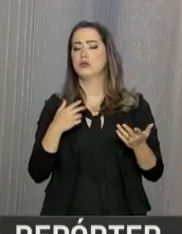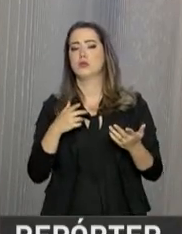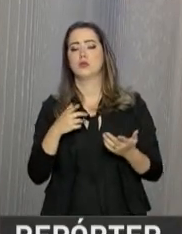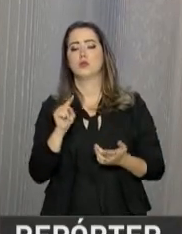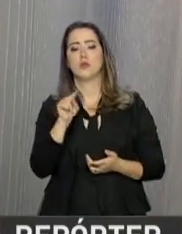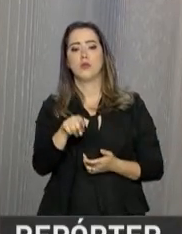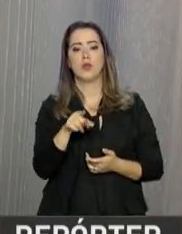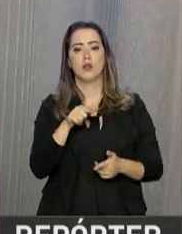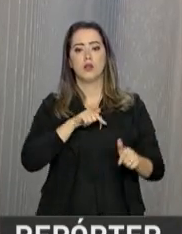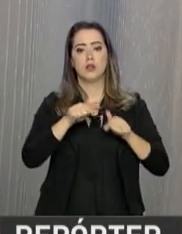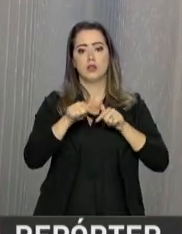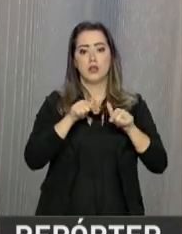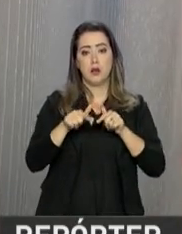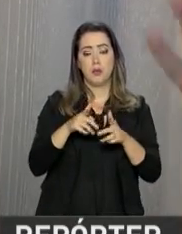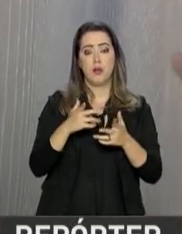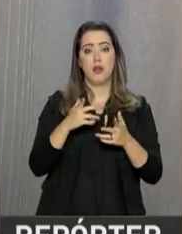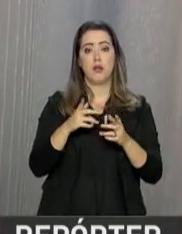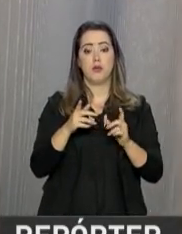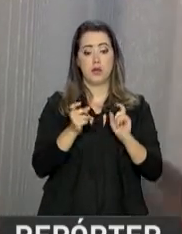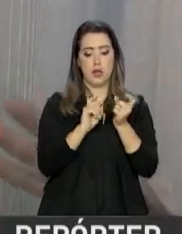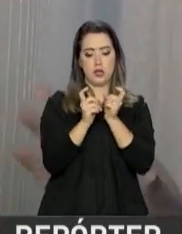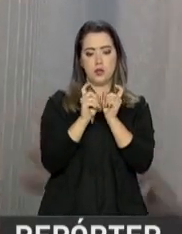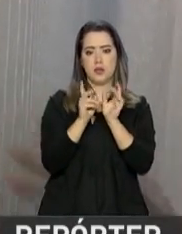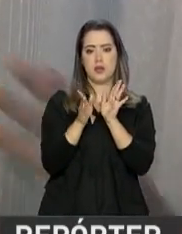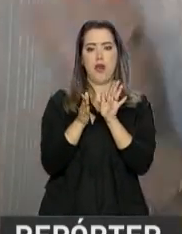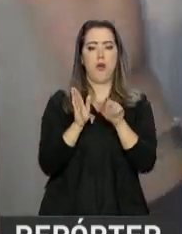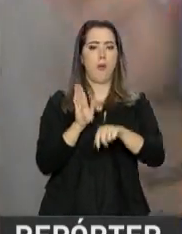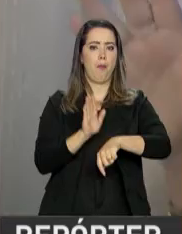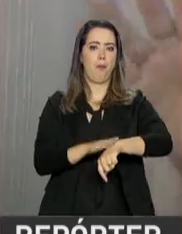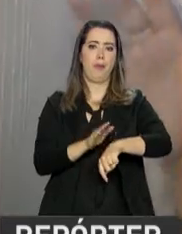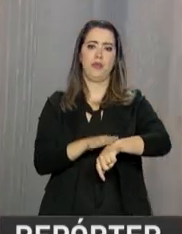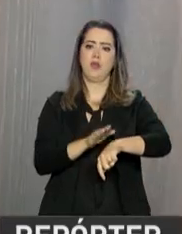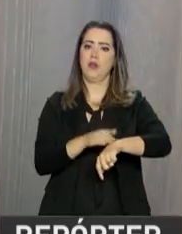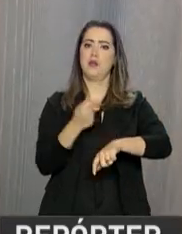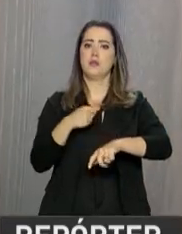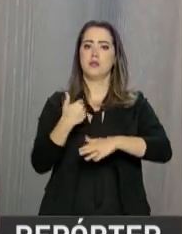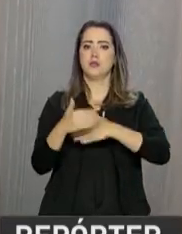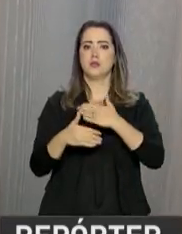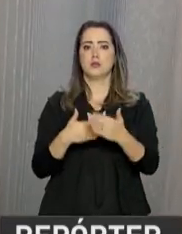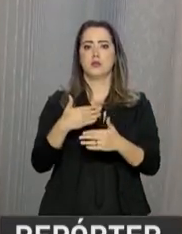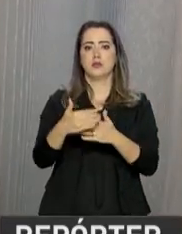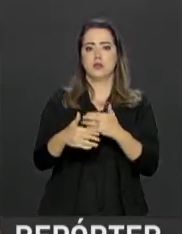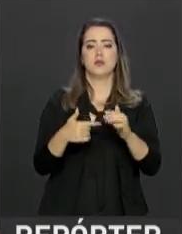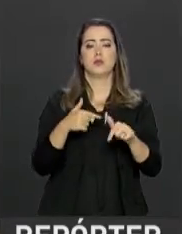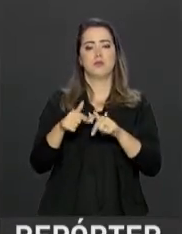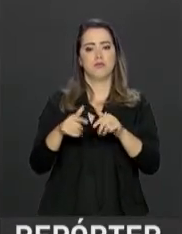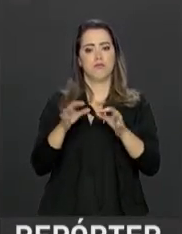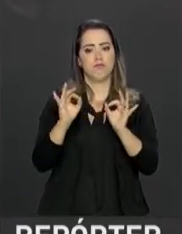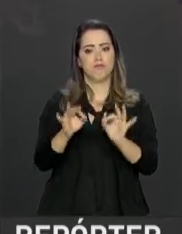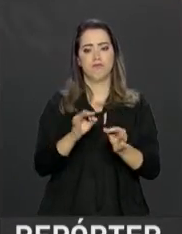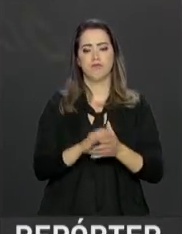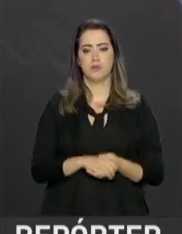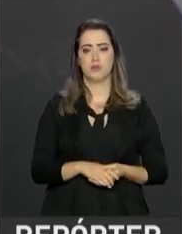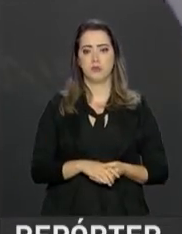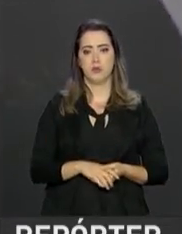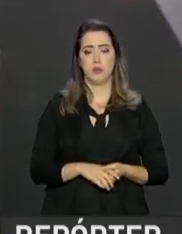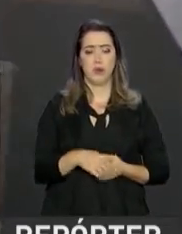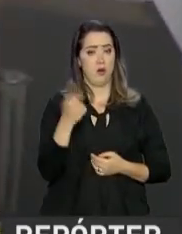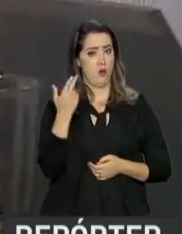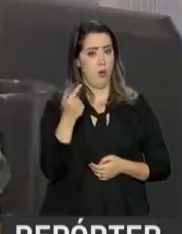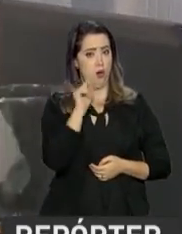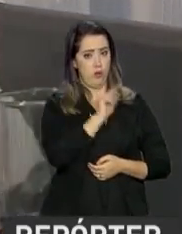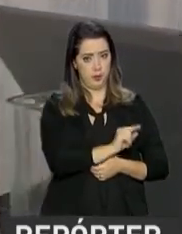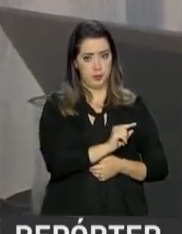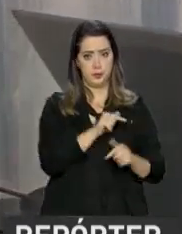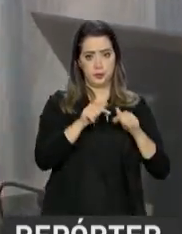em administrar o tempo tem que caminhar junto pra você crescendo cansados trabalhos como de deborah foram